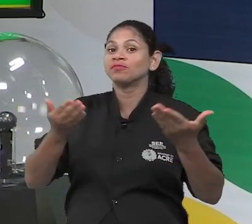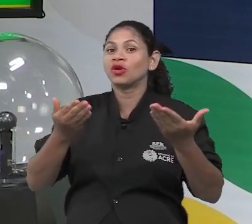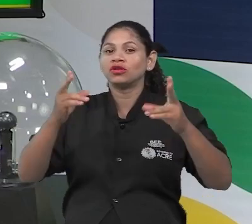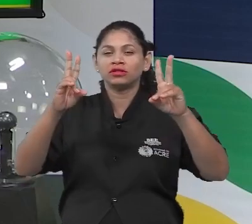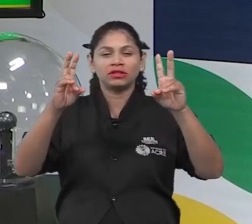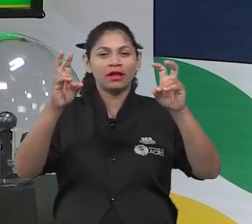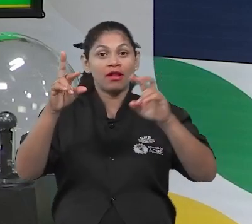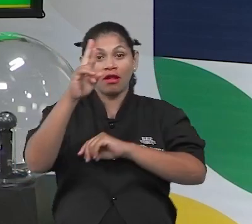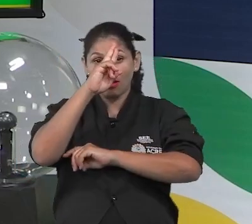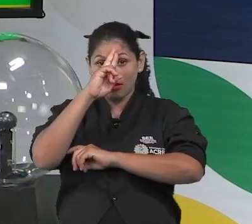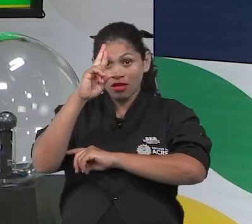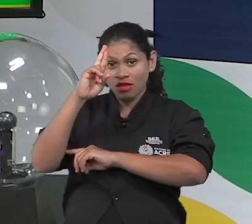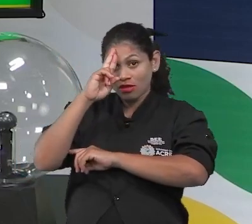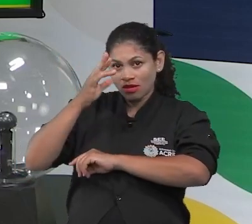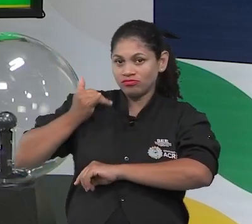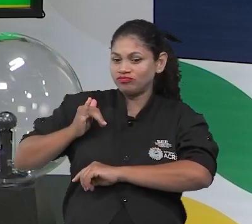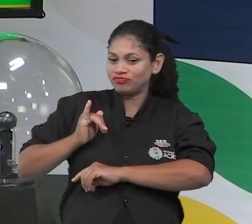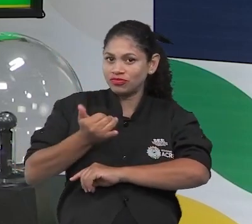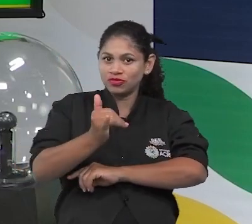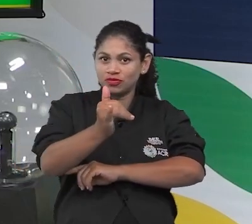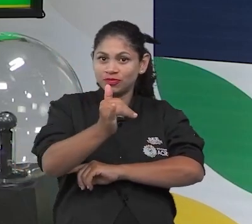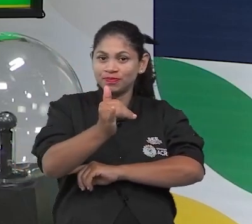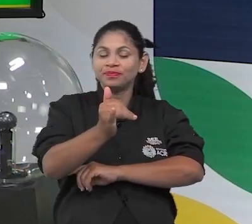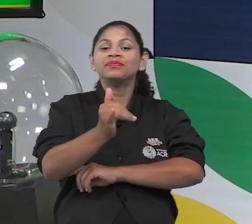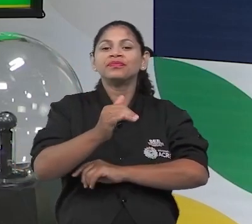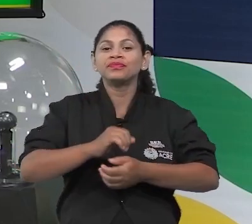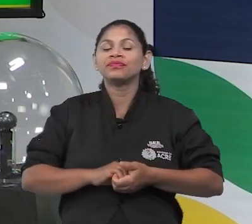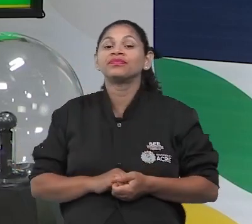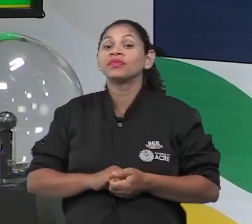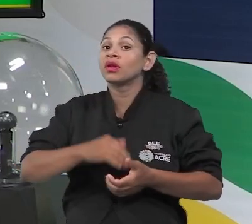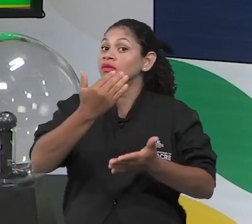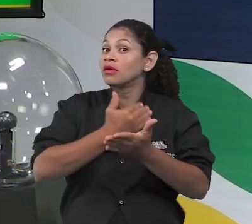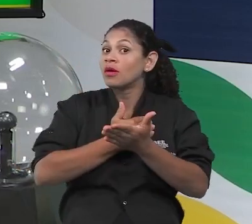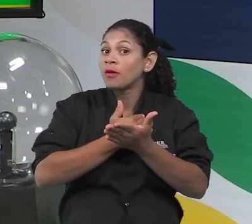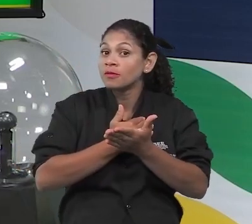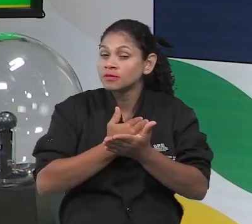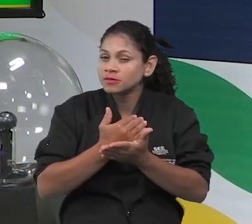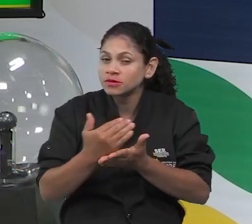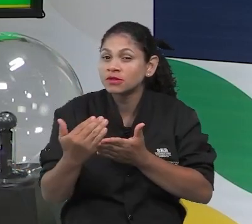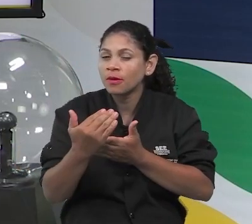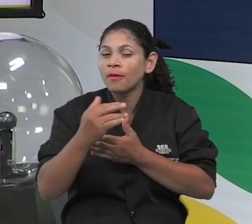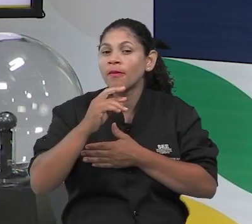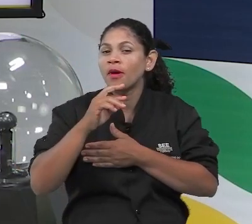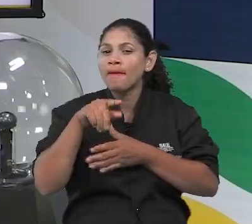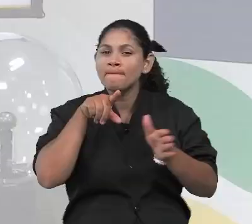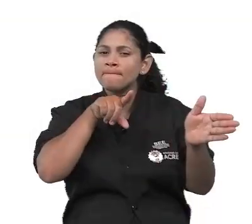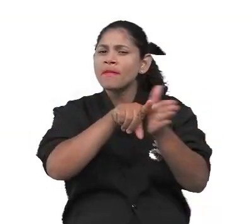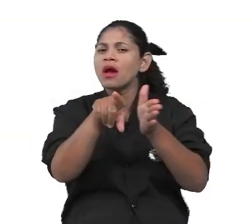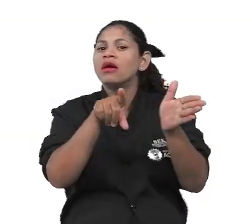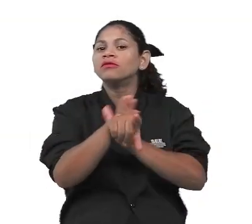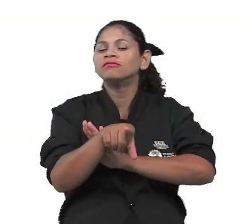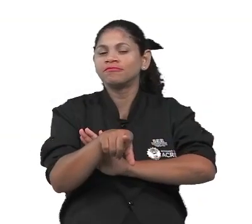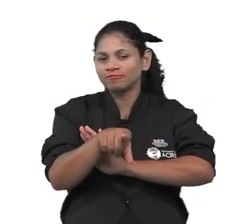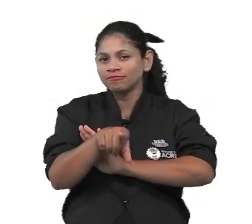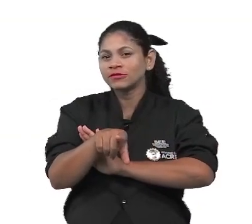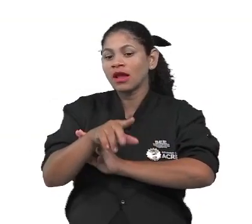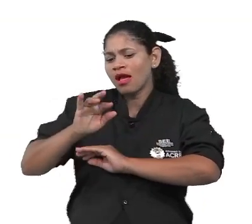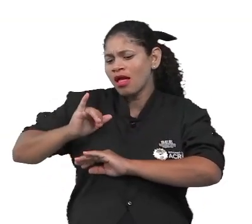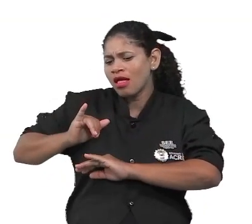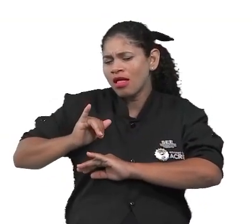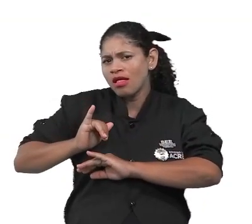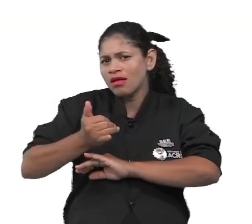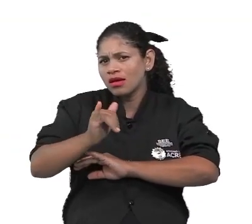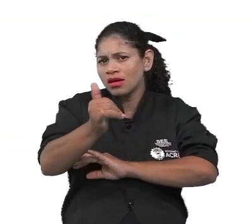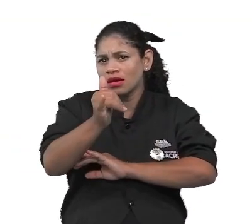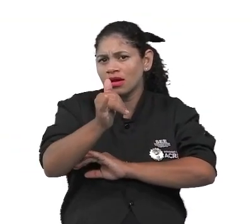sobre contexto histórico da energia. Então vamos começar aqui com um Pense e Responda. A eletricidade, ela sempre